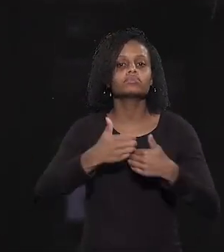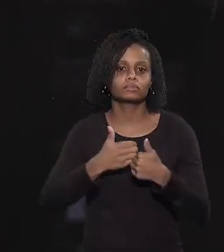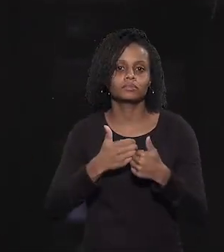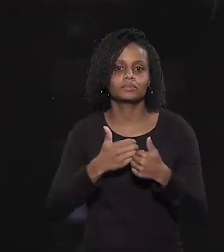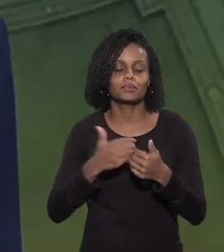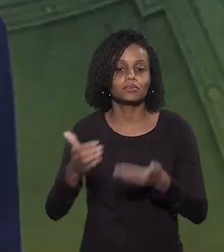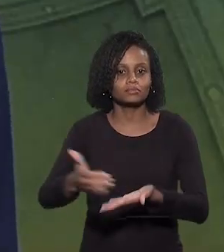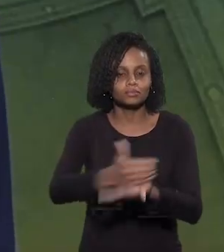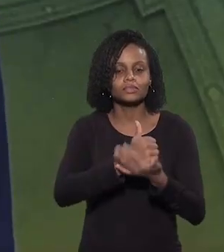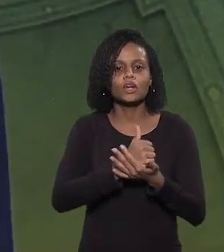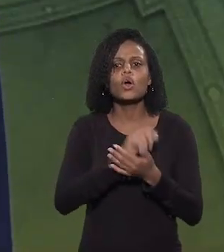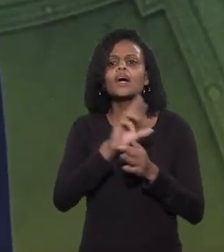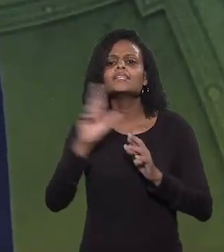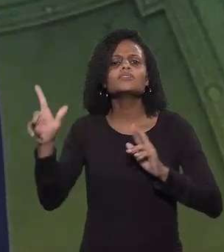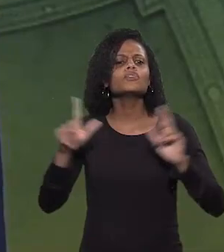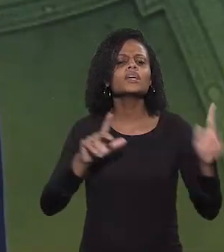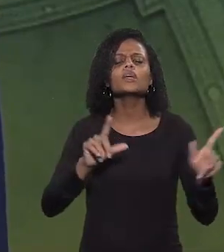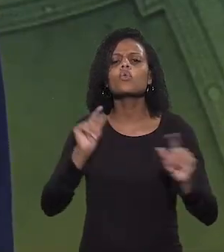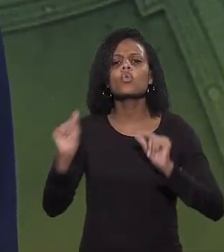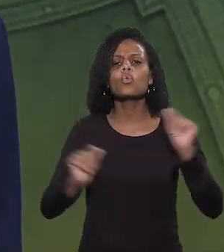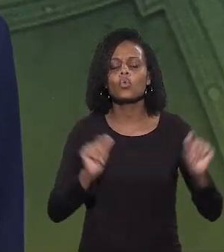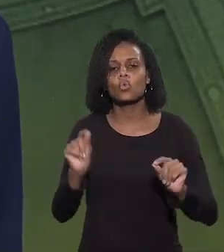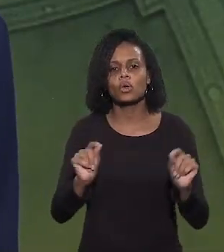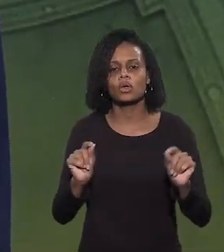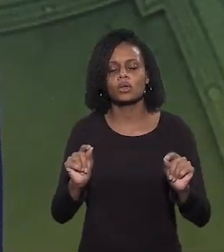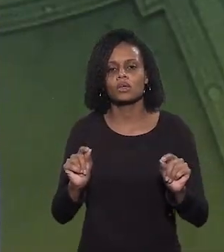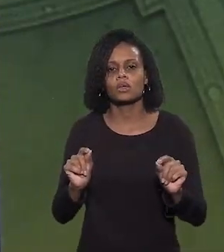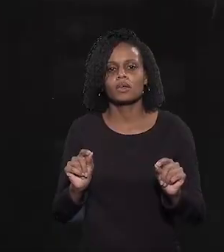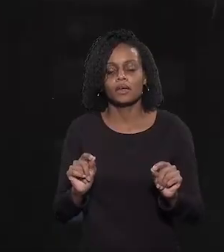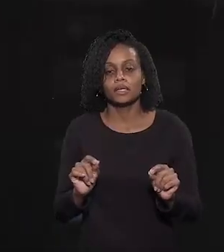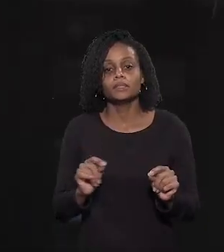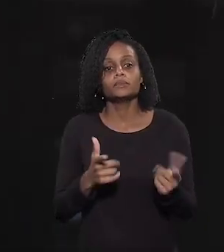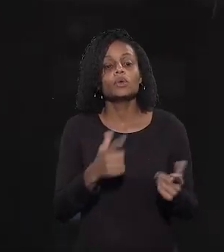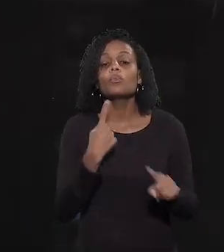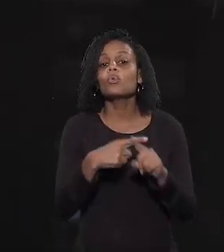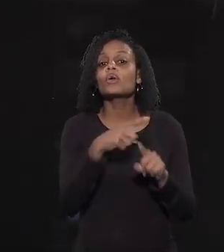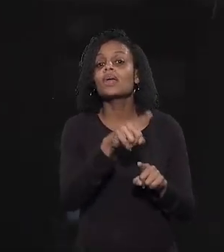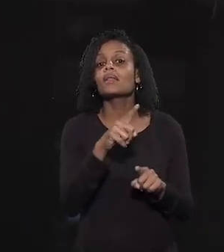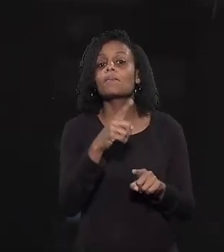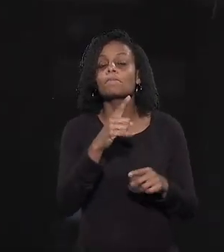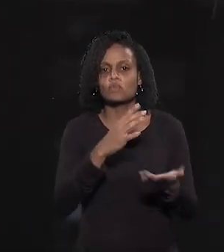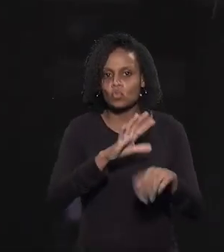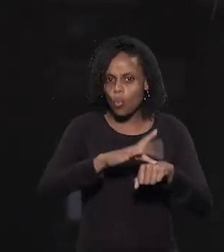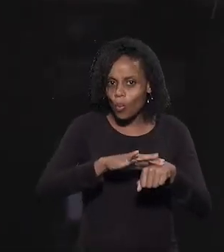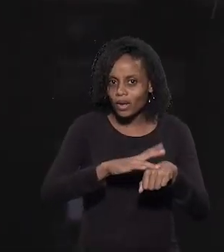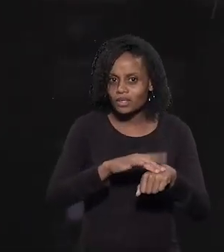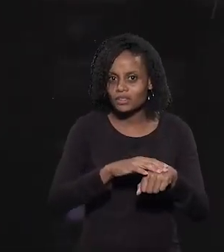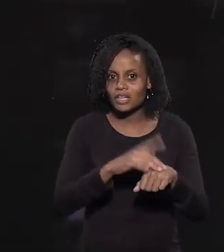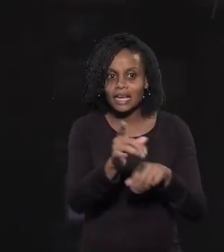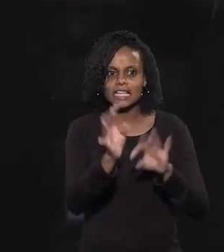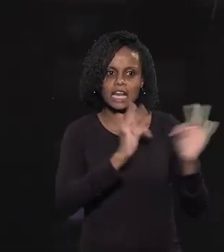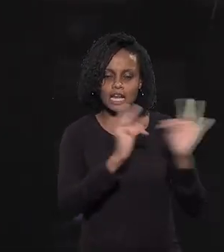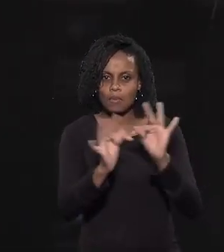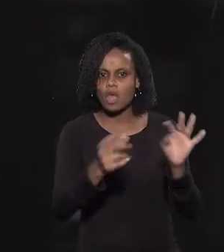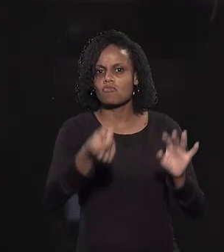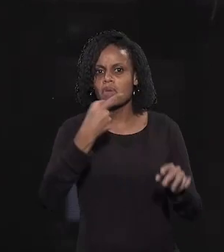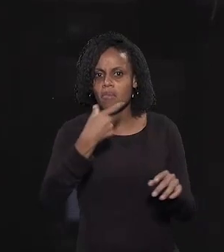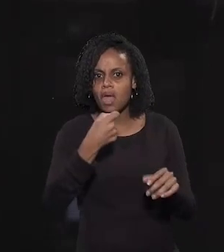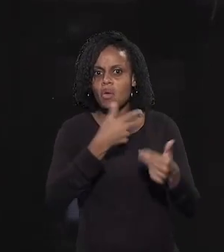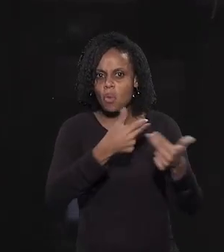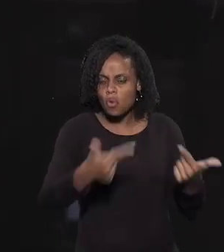acolhidos. O que diferencia da saúde e de atenção à saúde? Então, é porque ele não é um paciente, ele não recebe